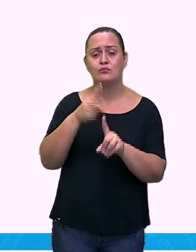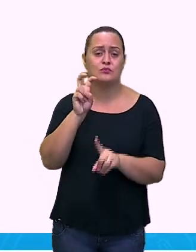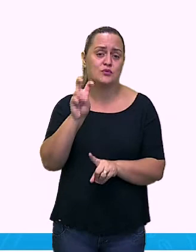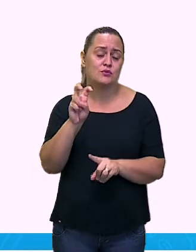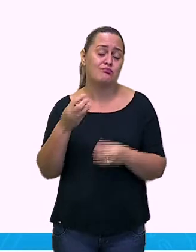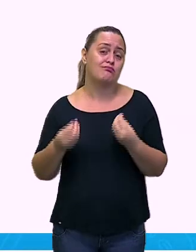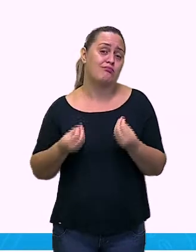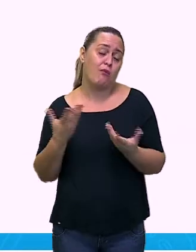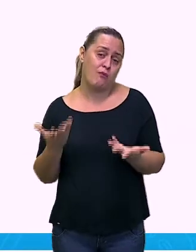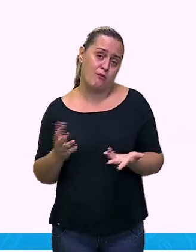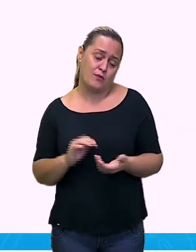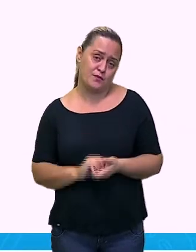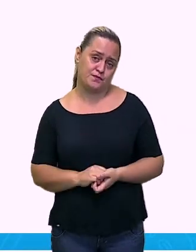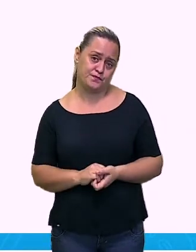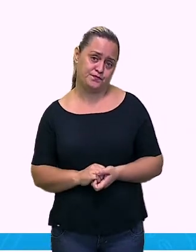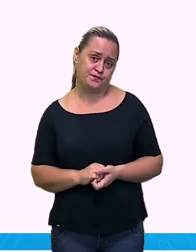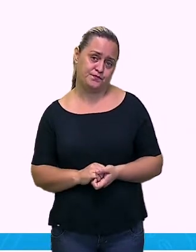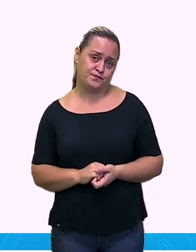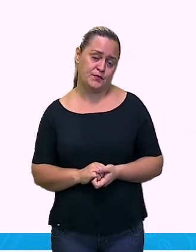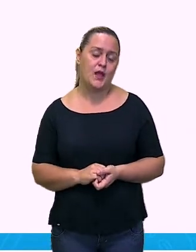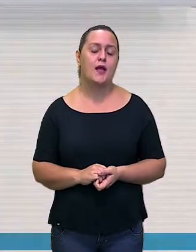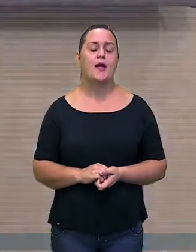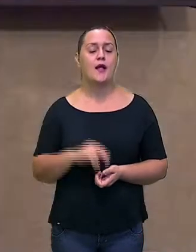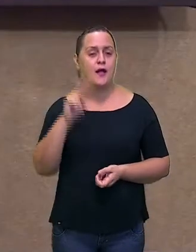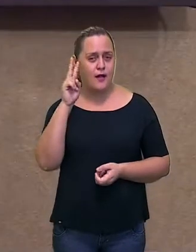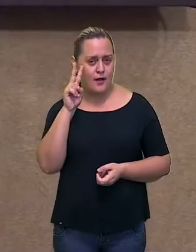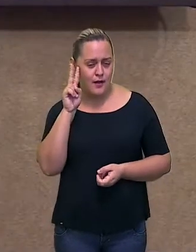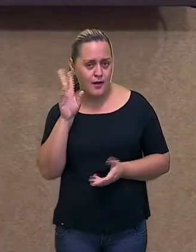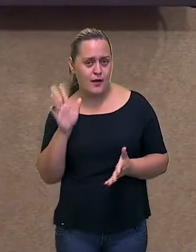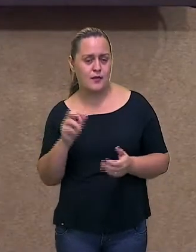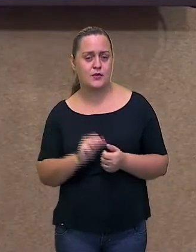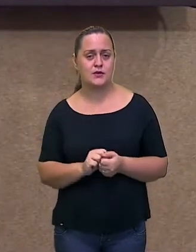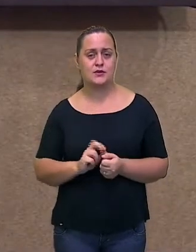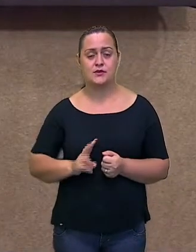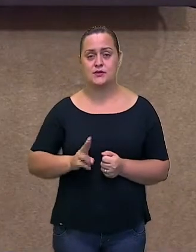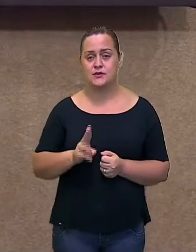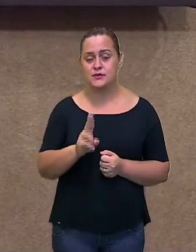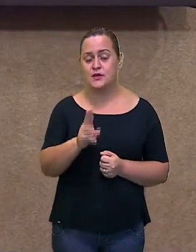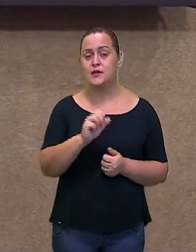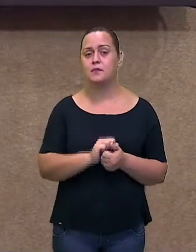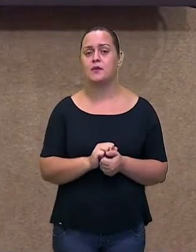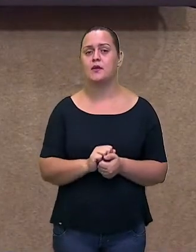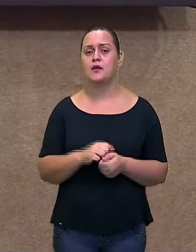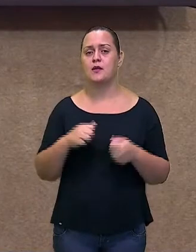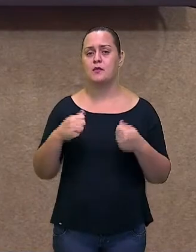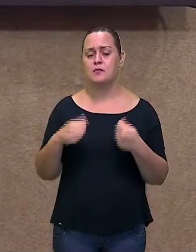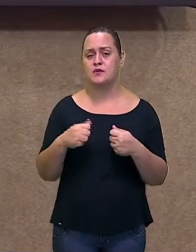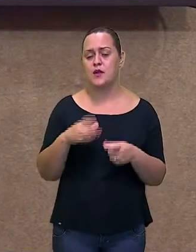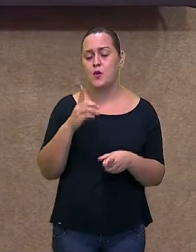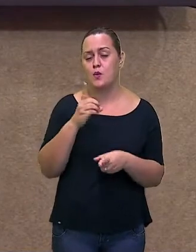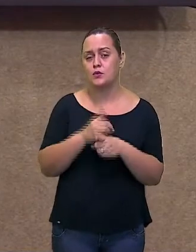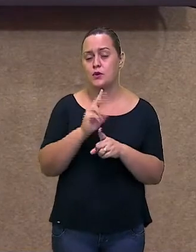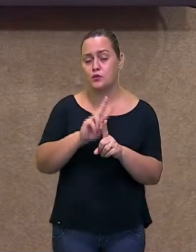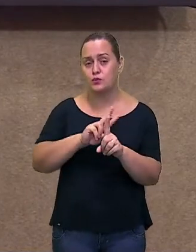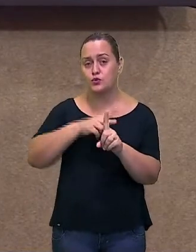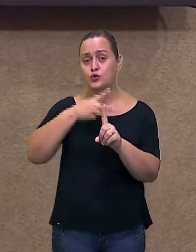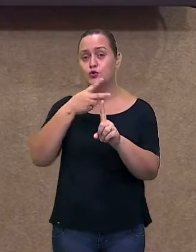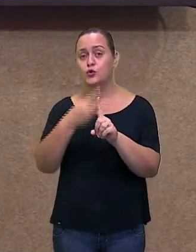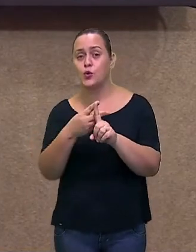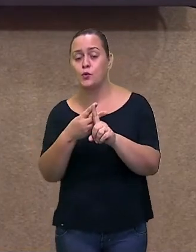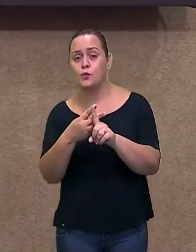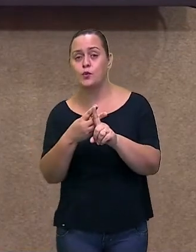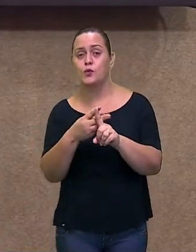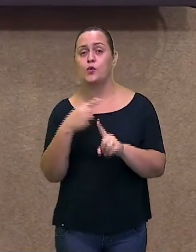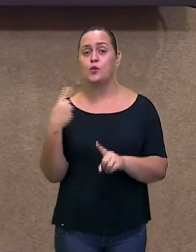toda vez que eu peço para vocês calcularem o dobro ali o número 5 não é então nós vamos somar